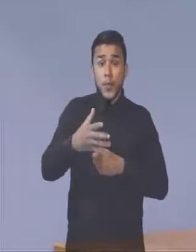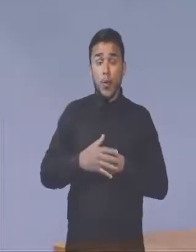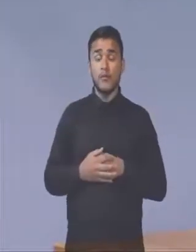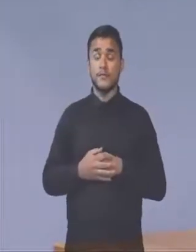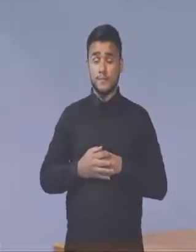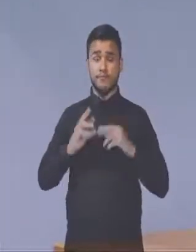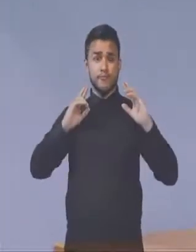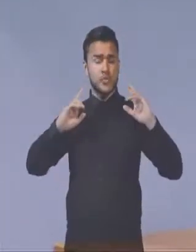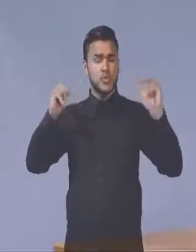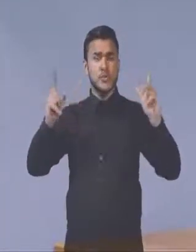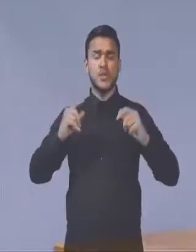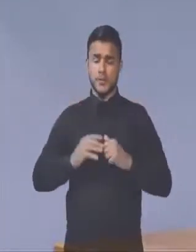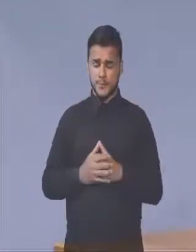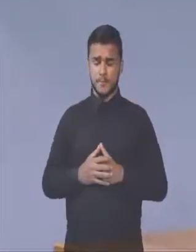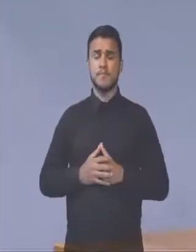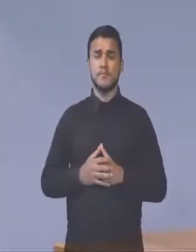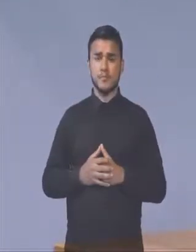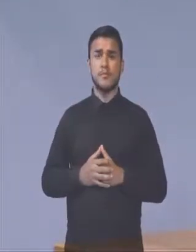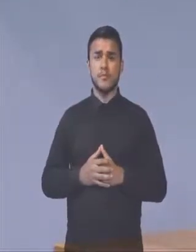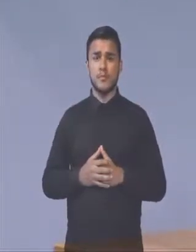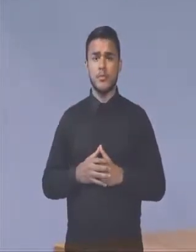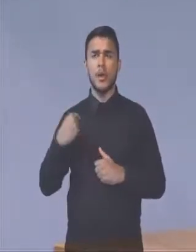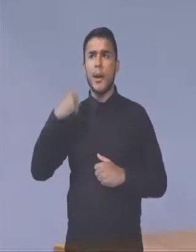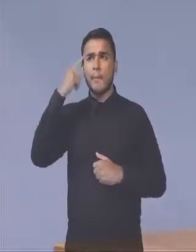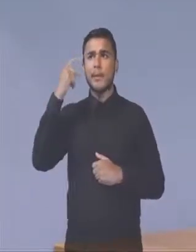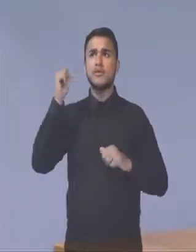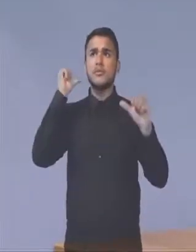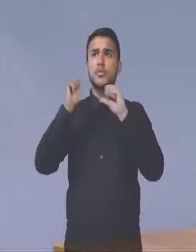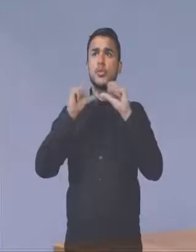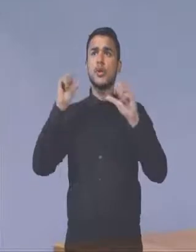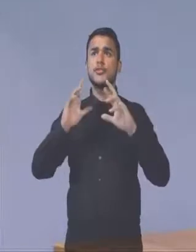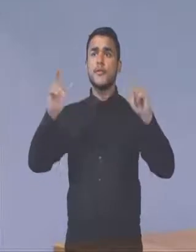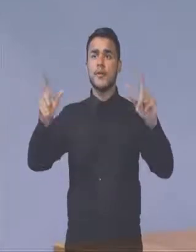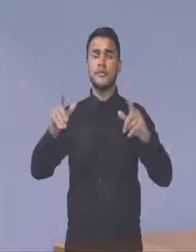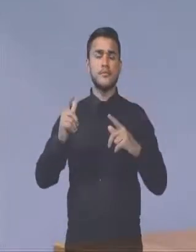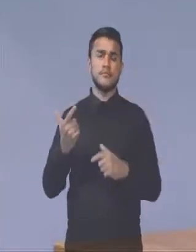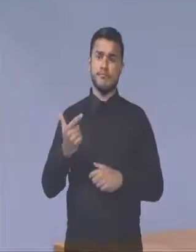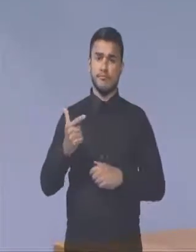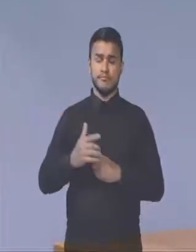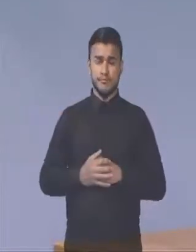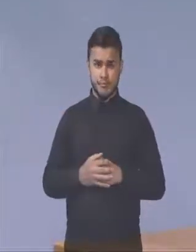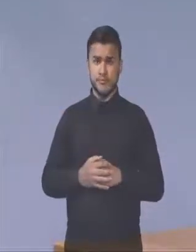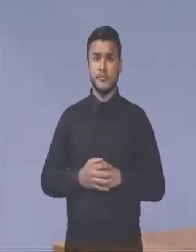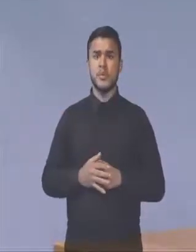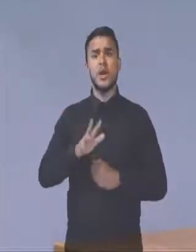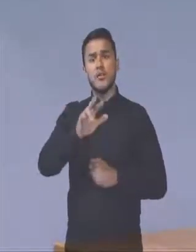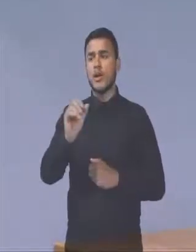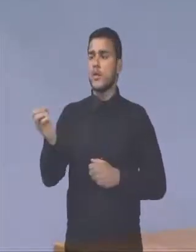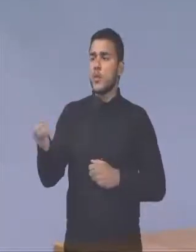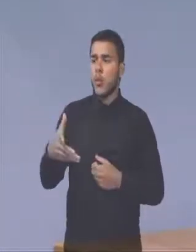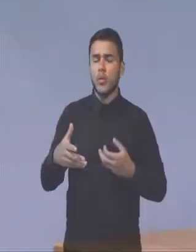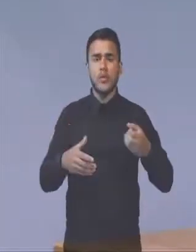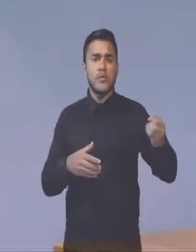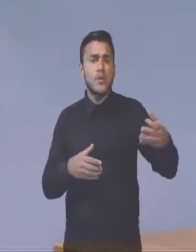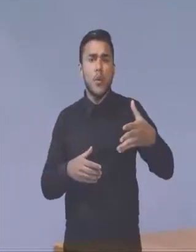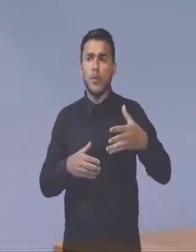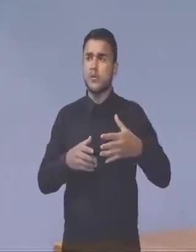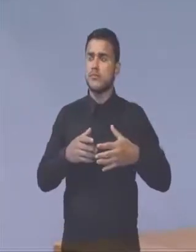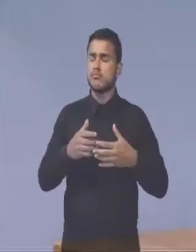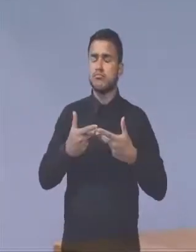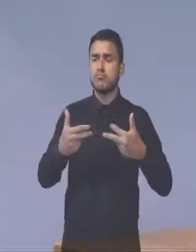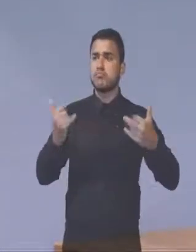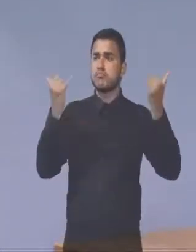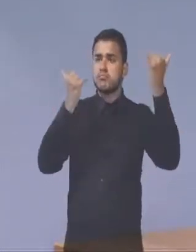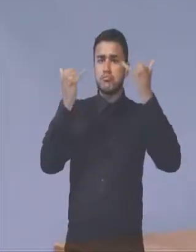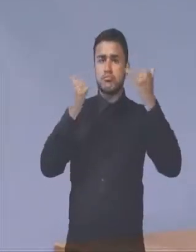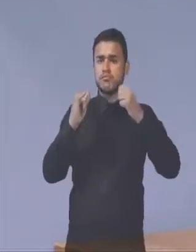tem como a gente pensar que seria o contrário do que a gente está vivendo, onde novas instituições começam a emergir,